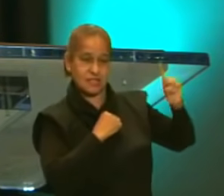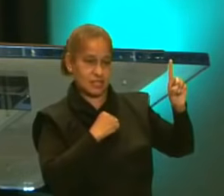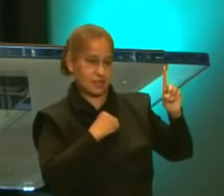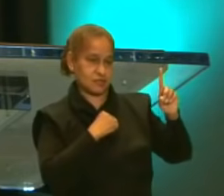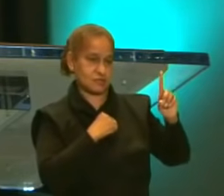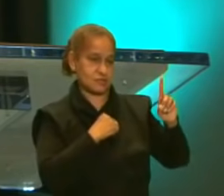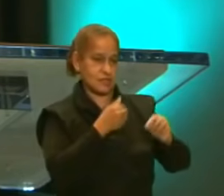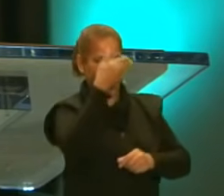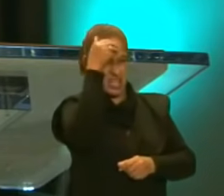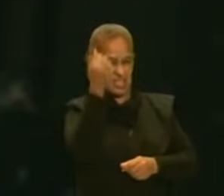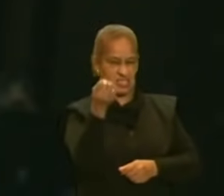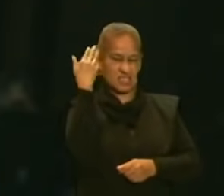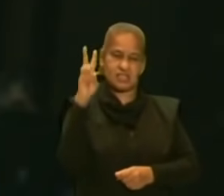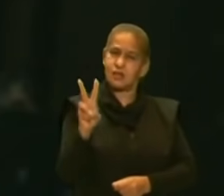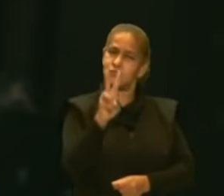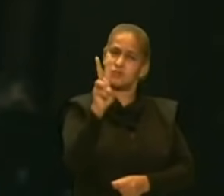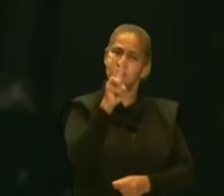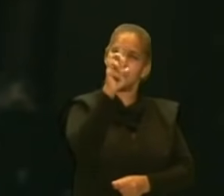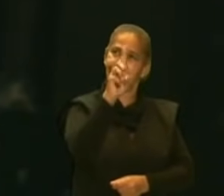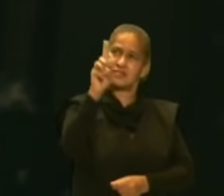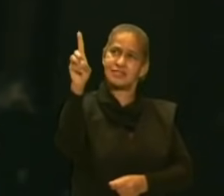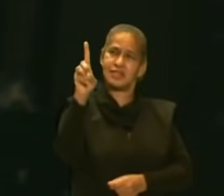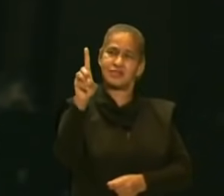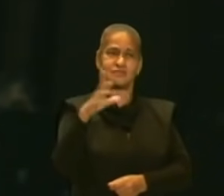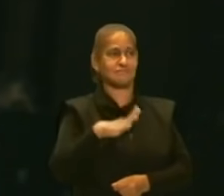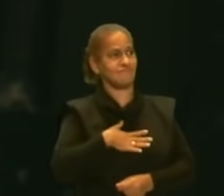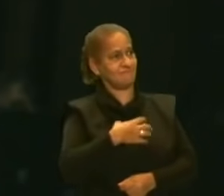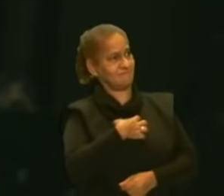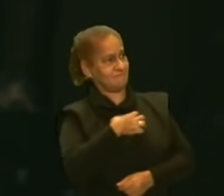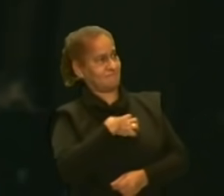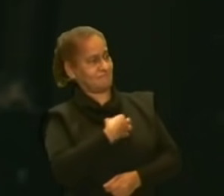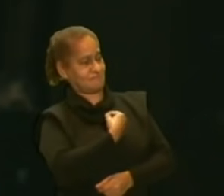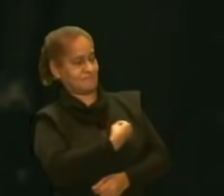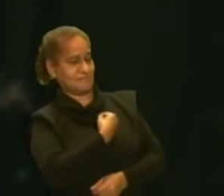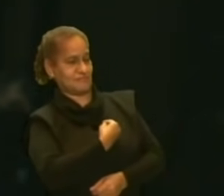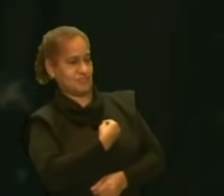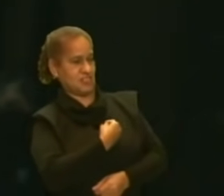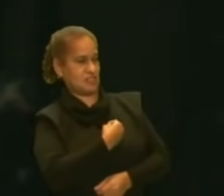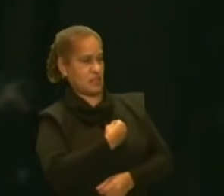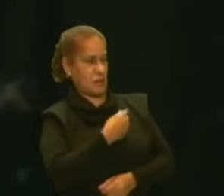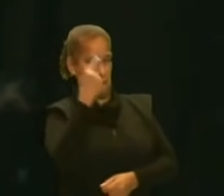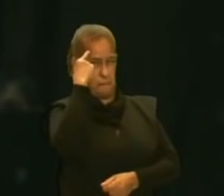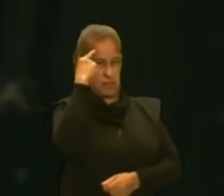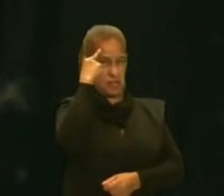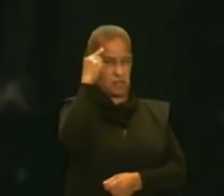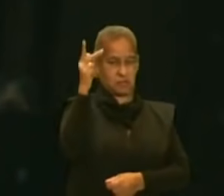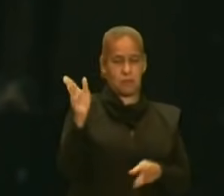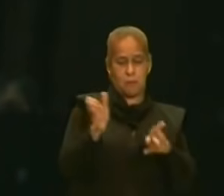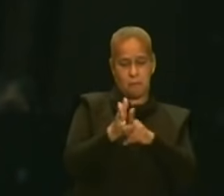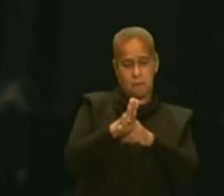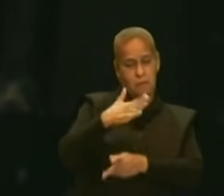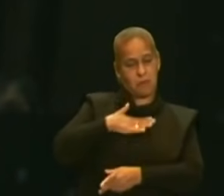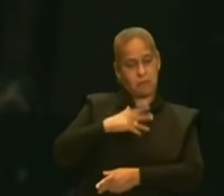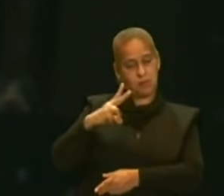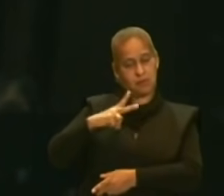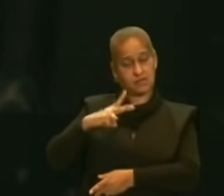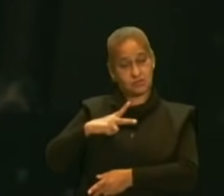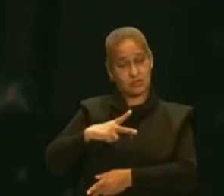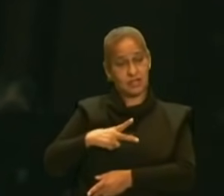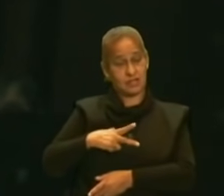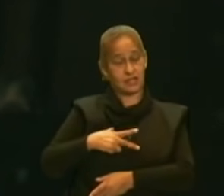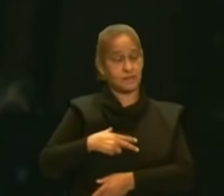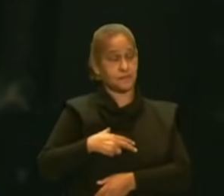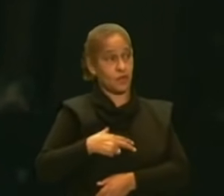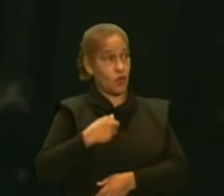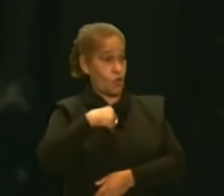nossa vida. Você quer viver segundo a sua cabeça, mas só que não existe esse segundo a cabeça. Ou você serve a Deus, ou